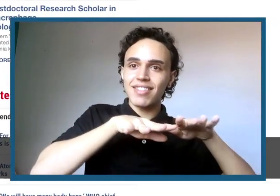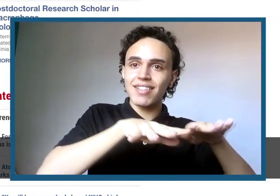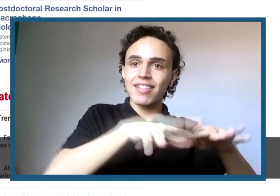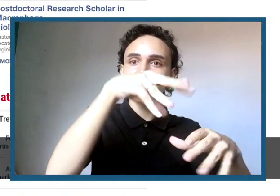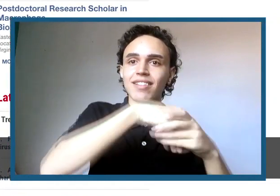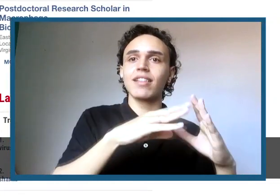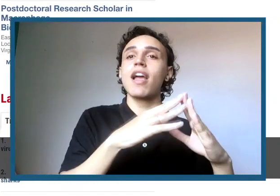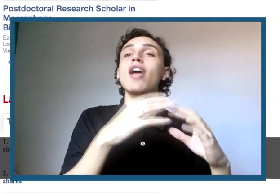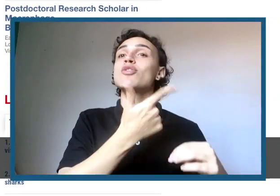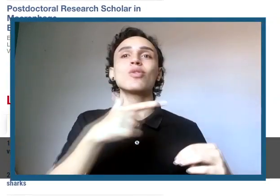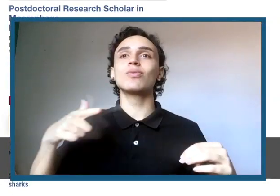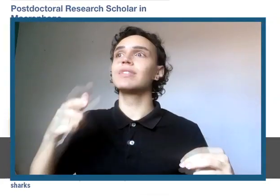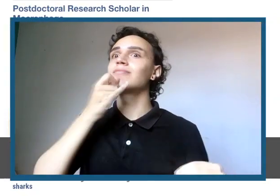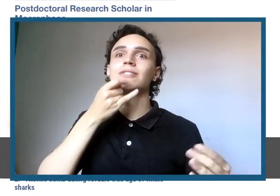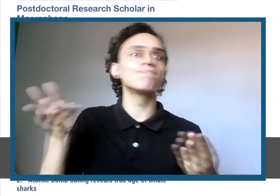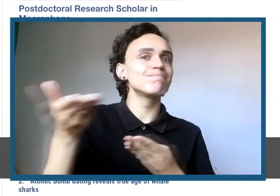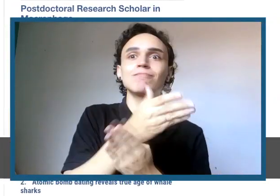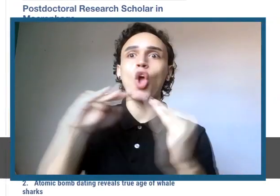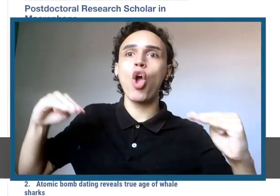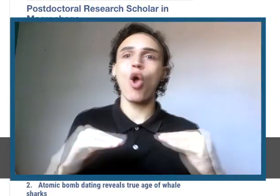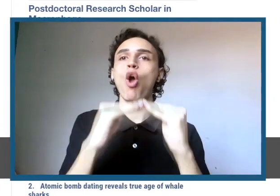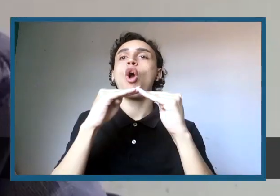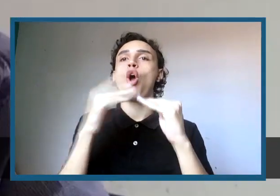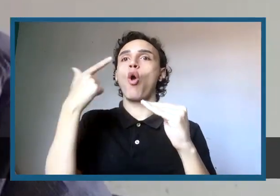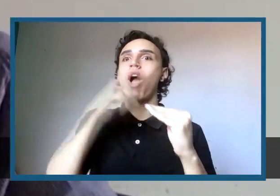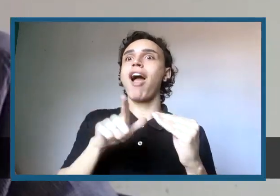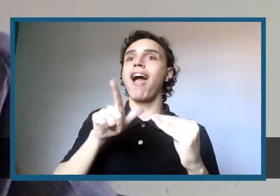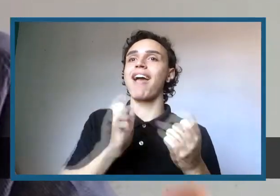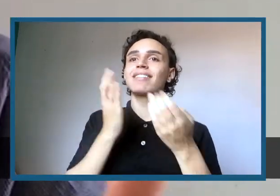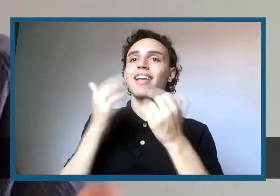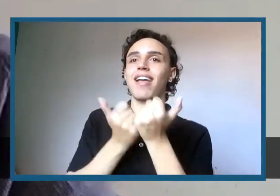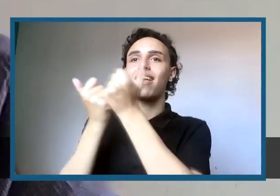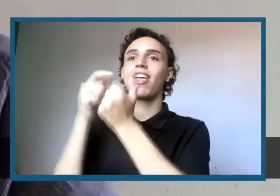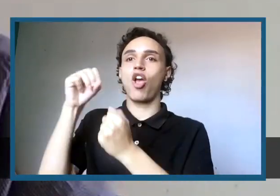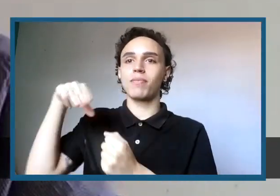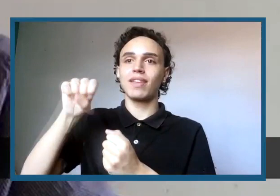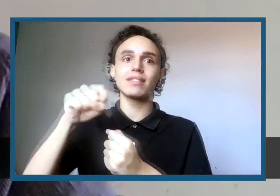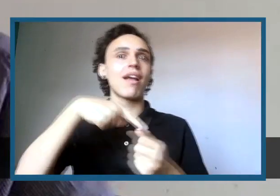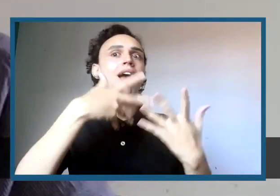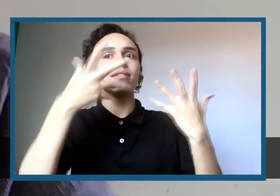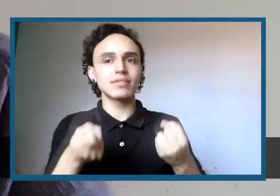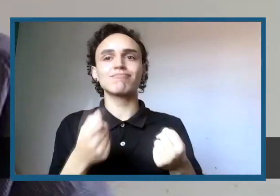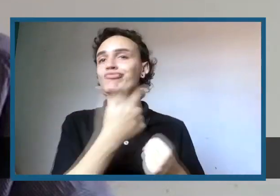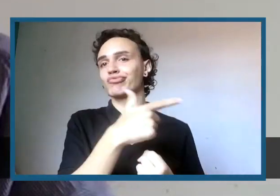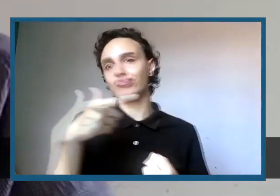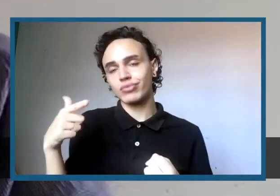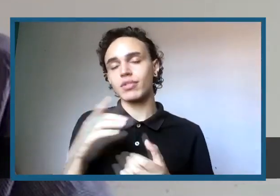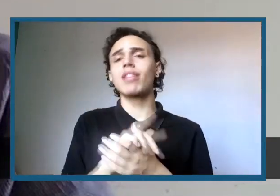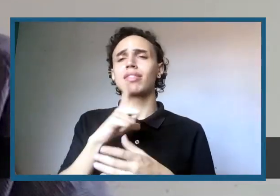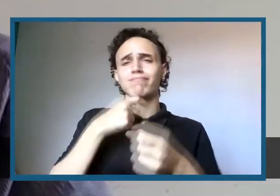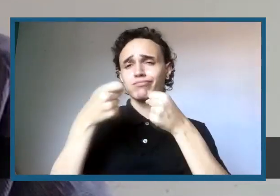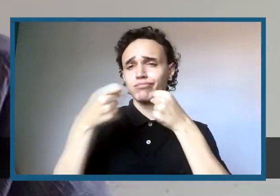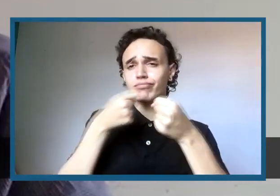da China para a revista Science. Ele indicava que um dos grandes fatores, a critério dele, para conseguir